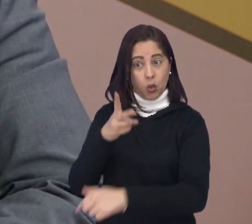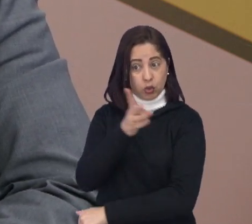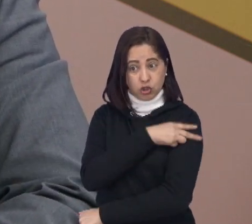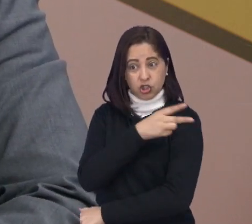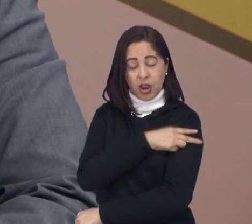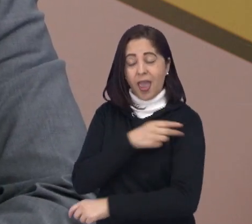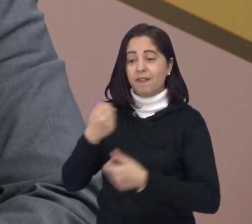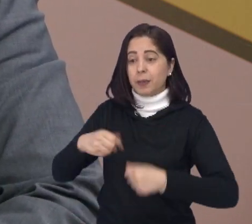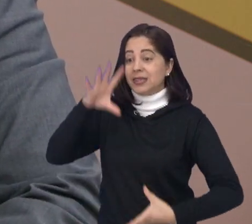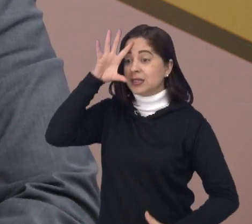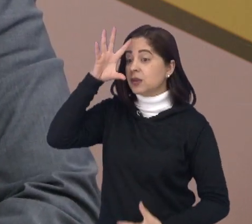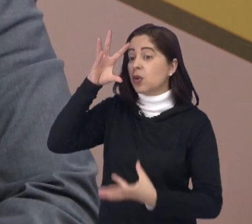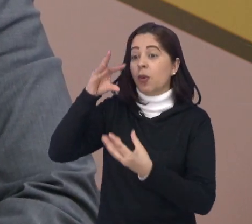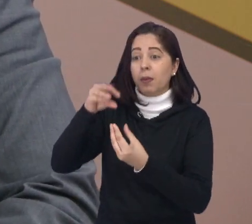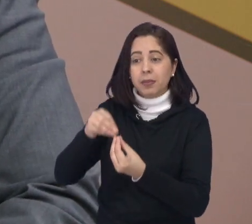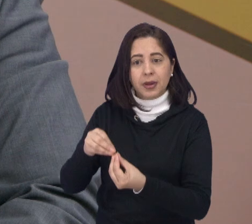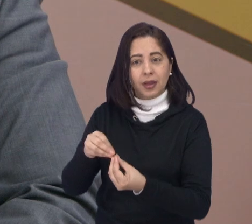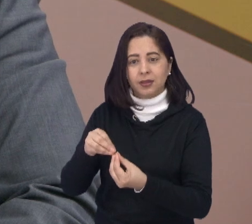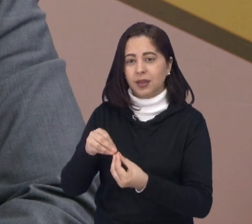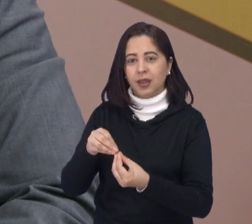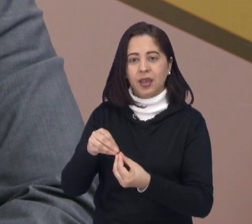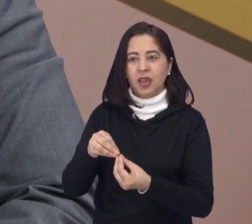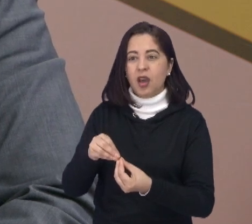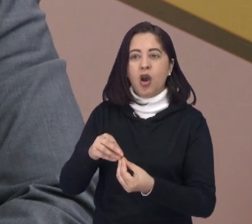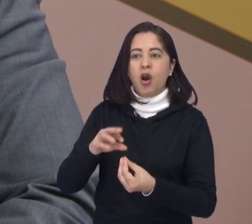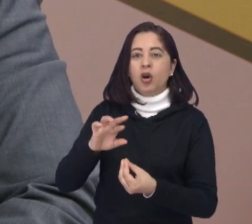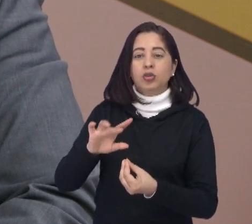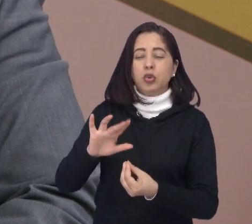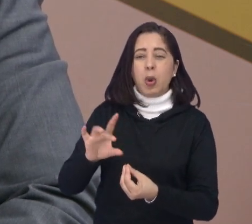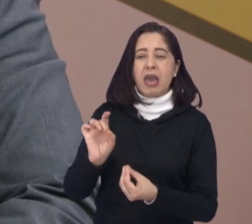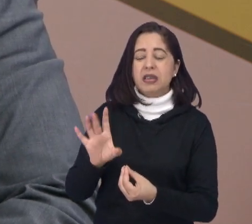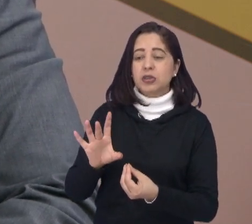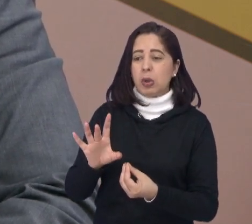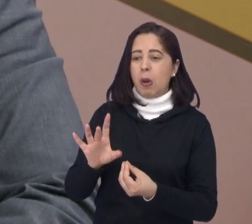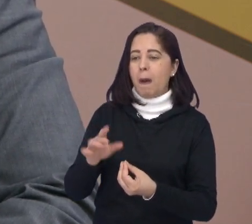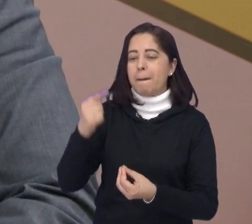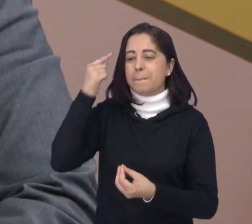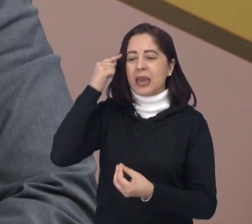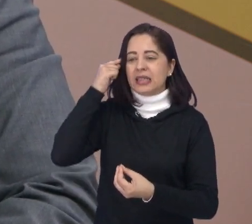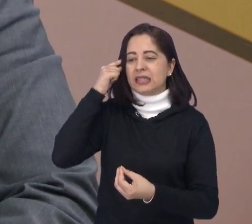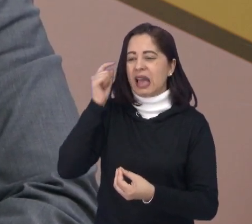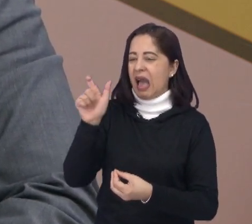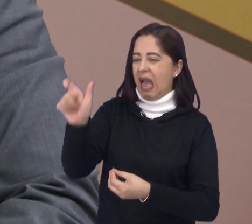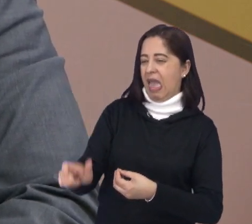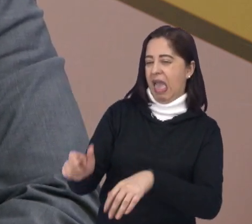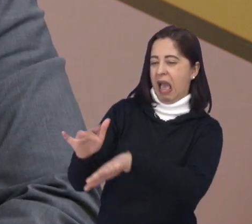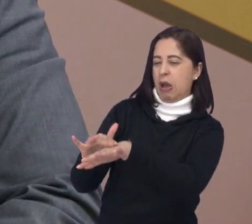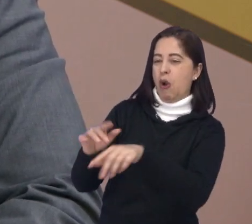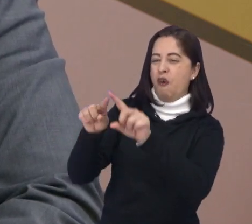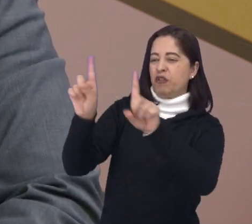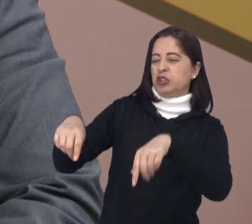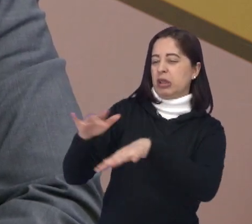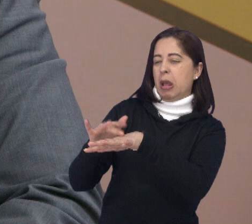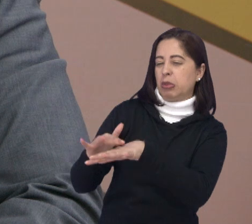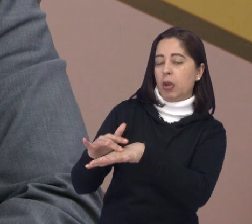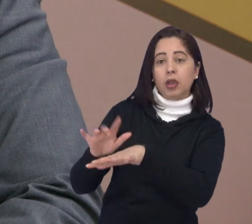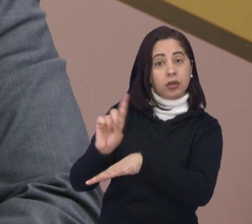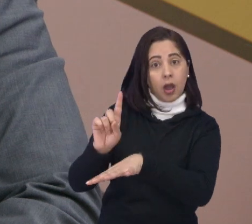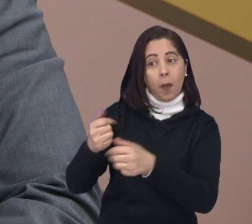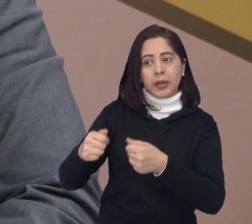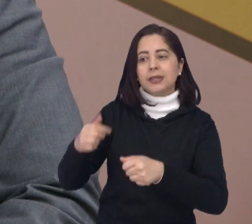que ser levado em consideração, não pensando somente em doença, mas pensando em prevenção. Como o trabalho é um